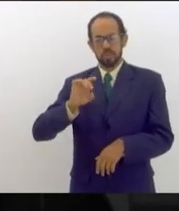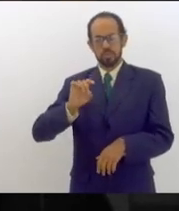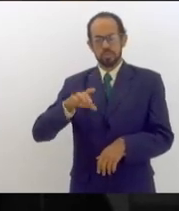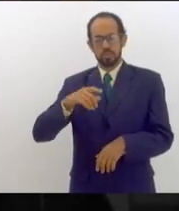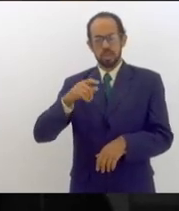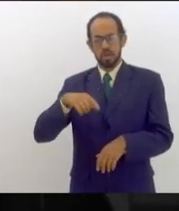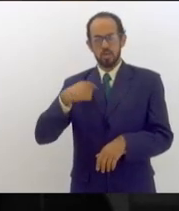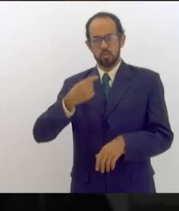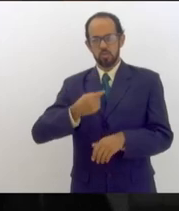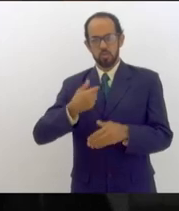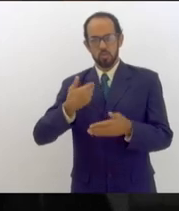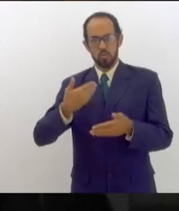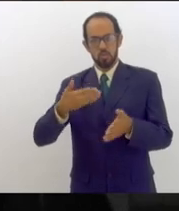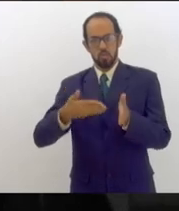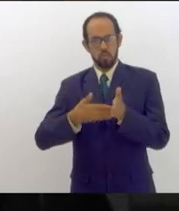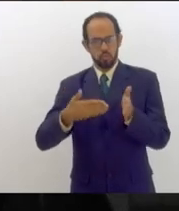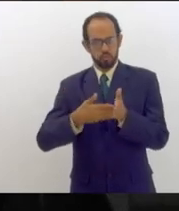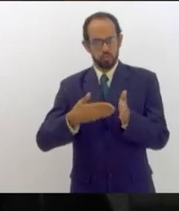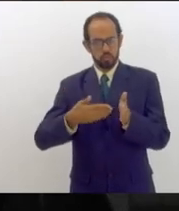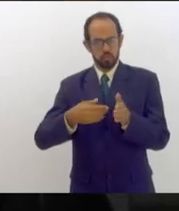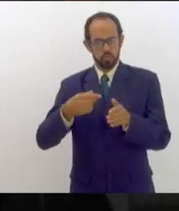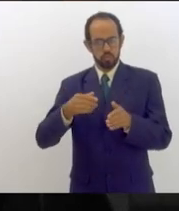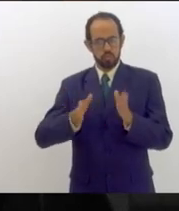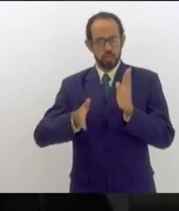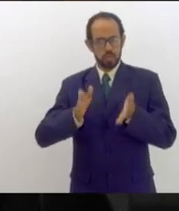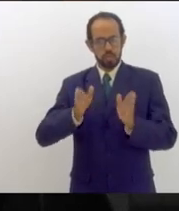preocupados com a questão da